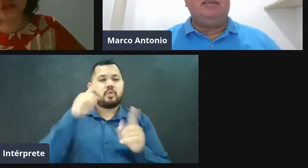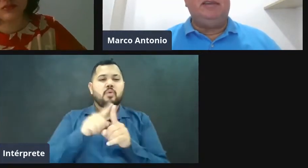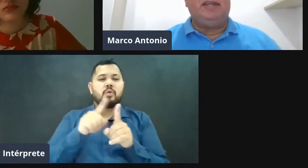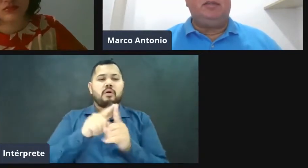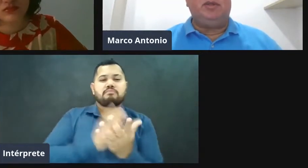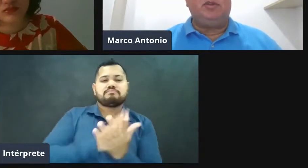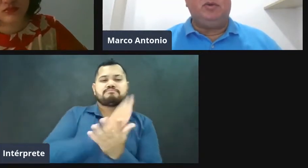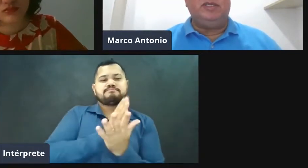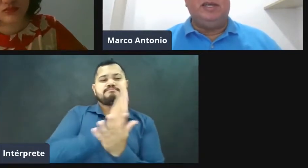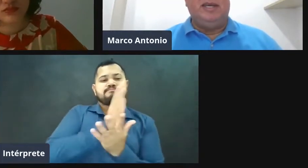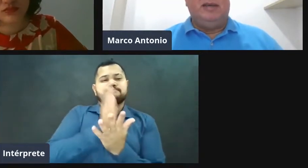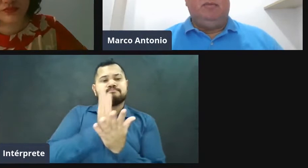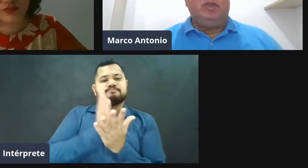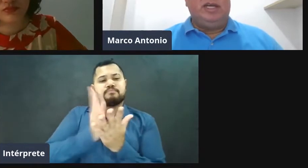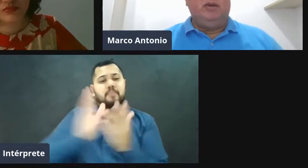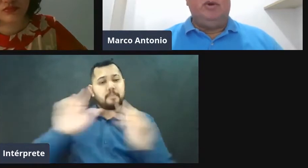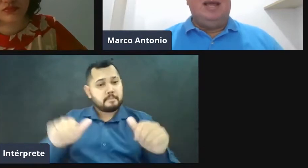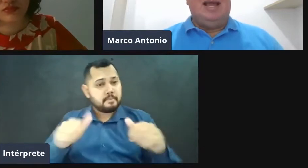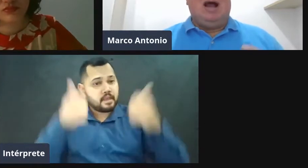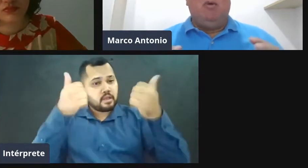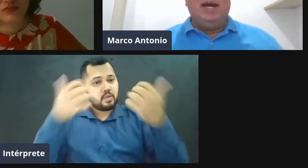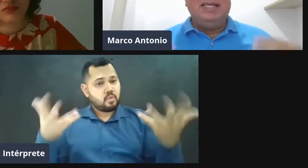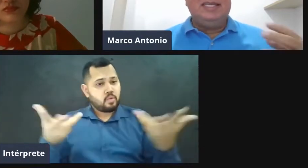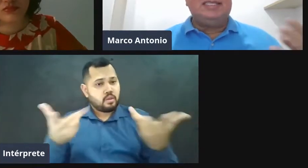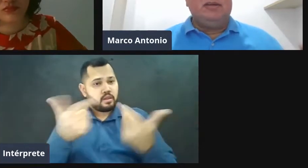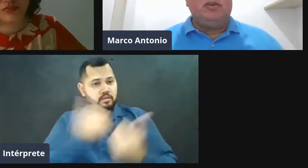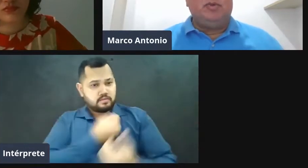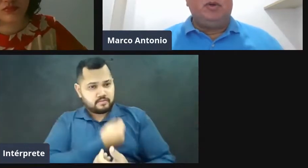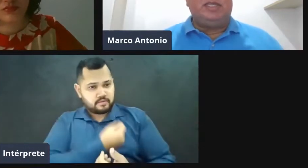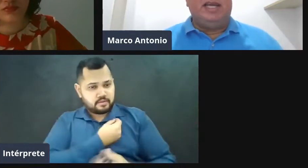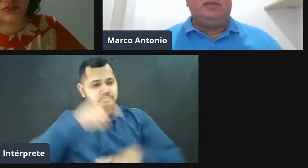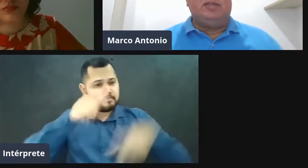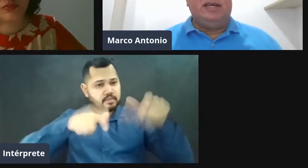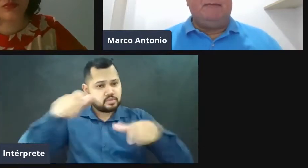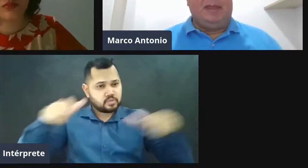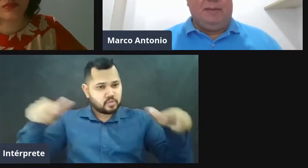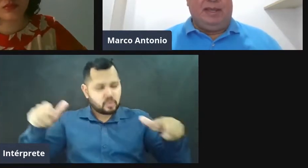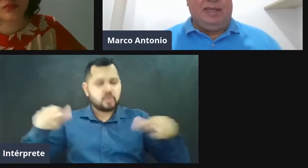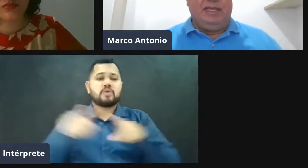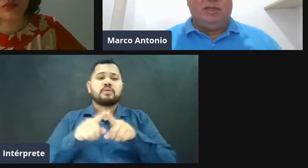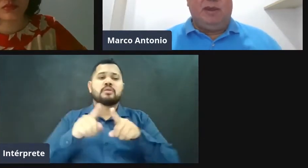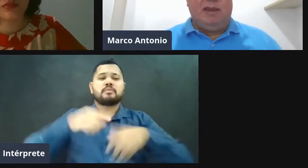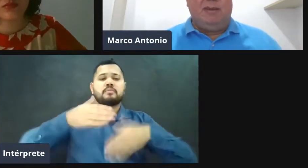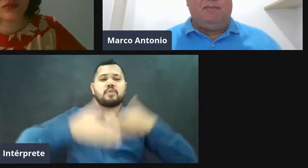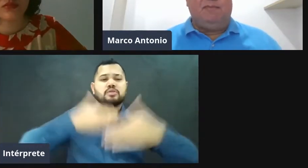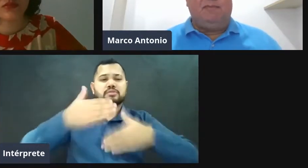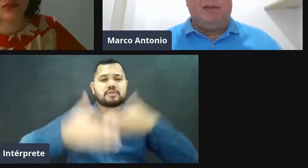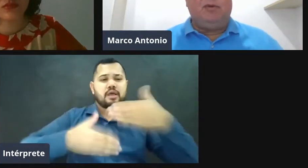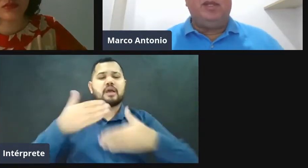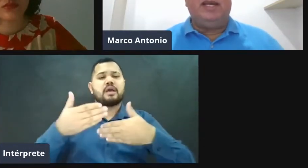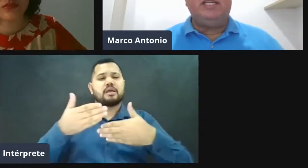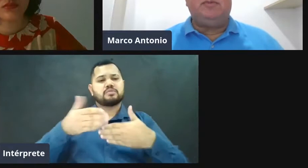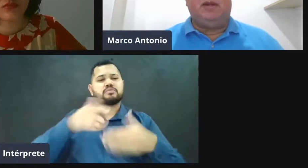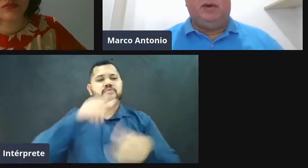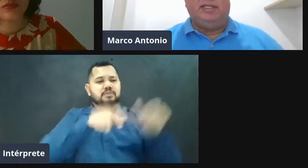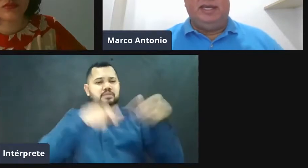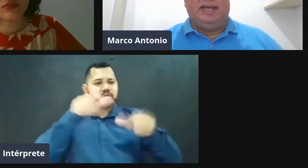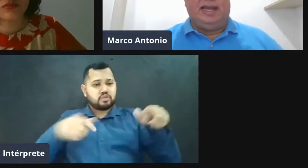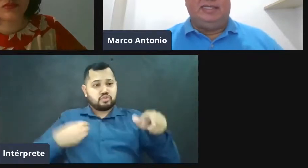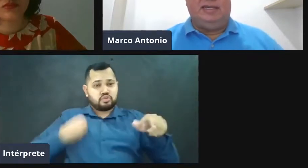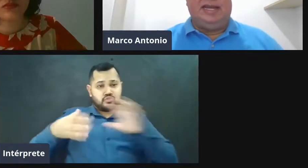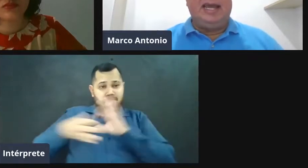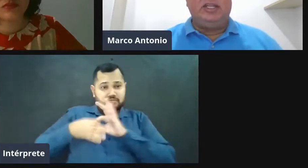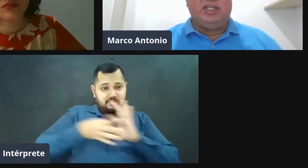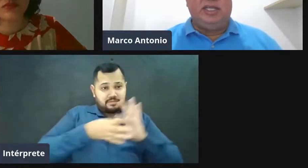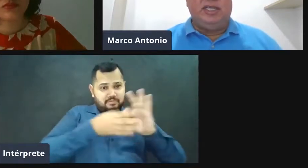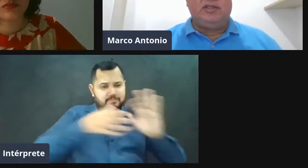melhoria de qualidade de vida das pessoas, buscando a humanização dos processos, né? Isso é preponderante para nós,